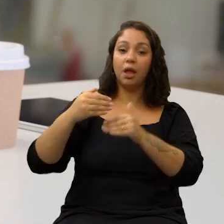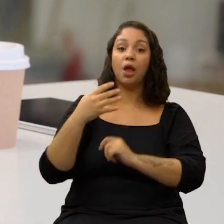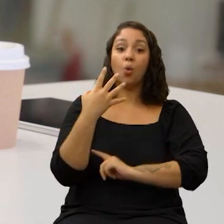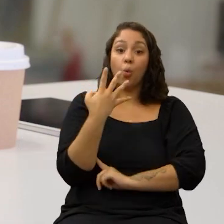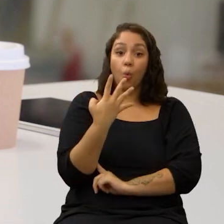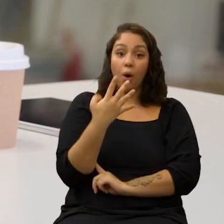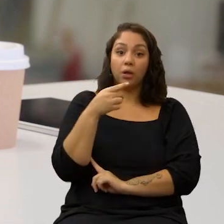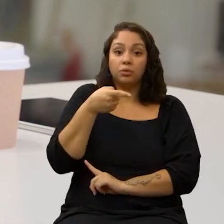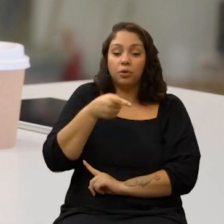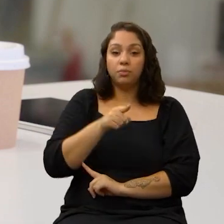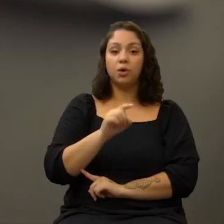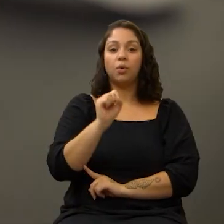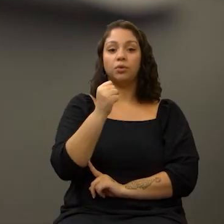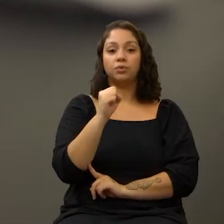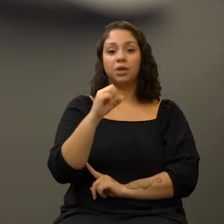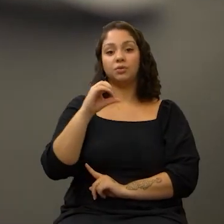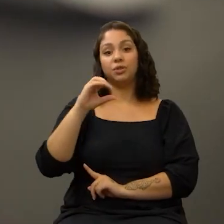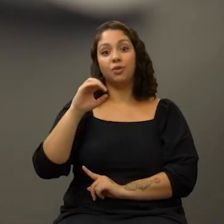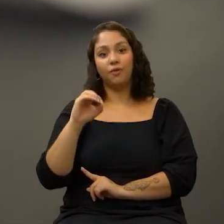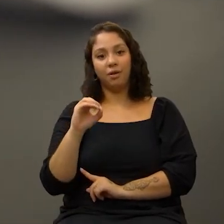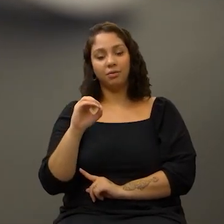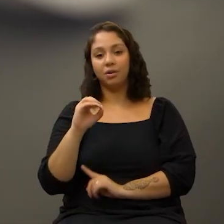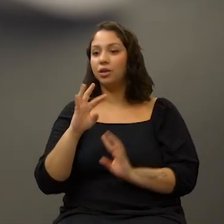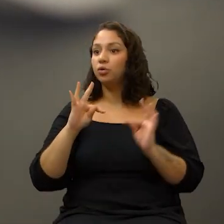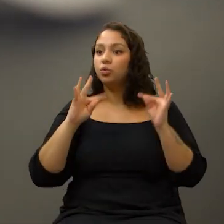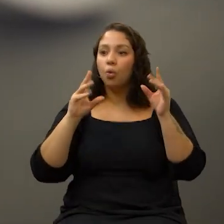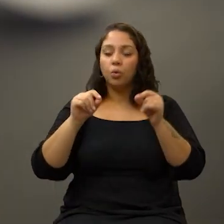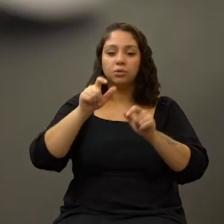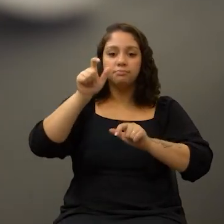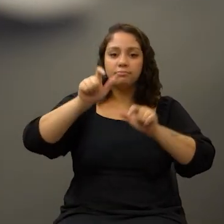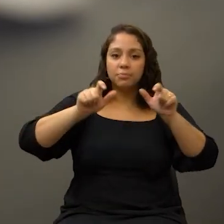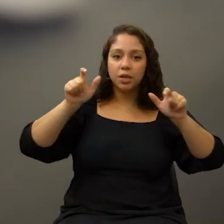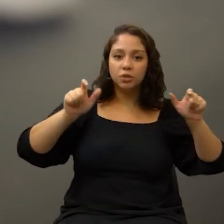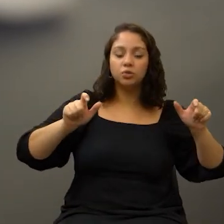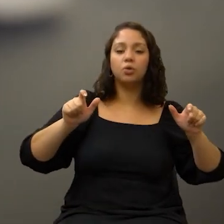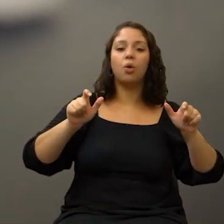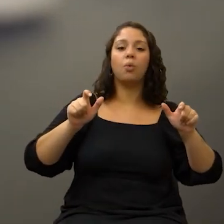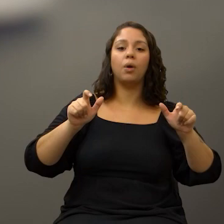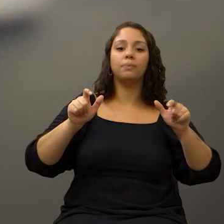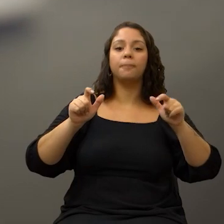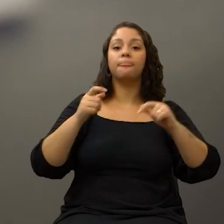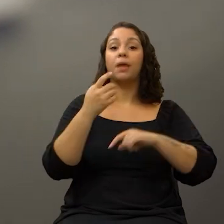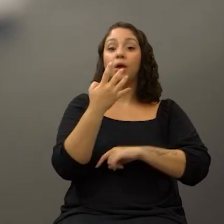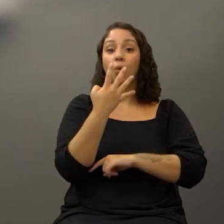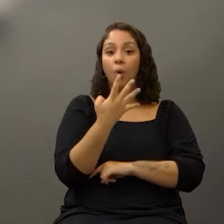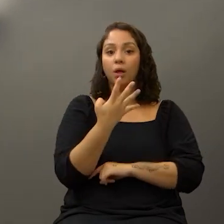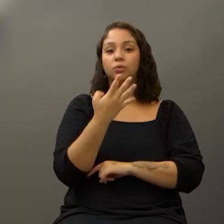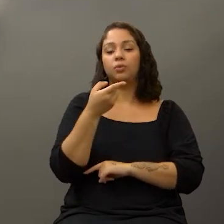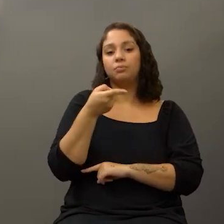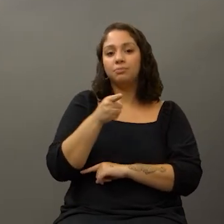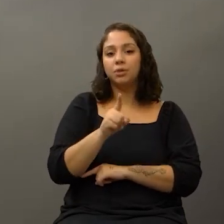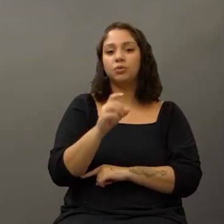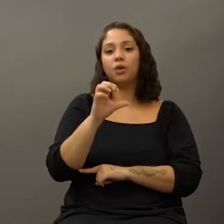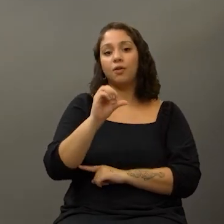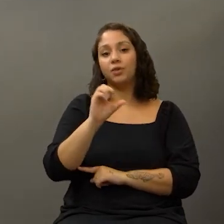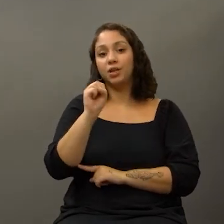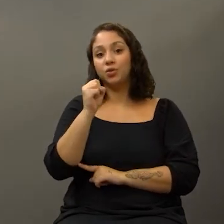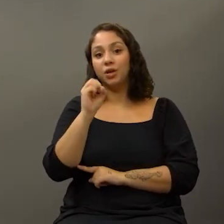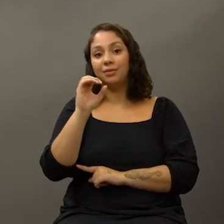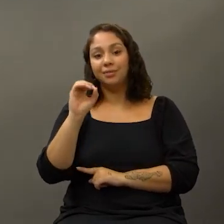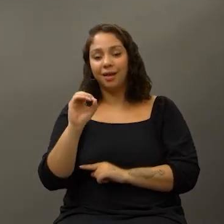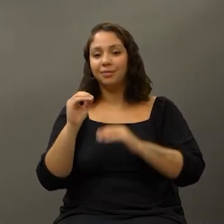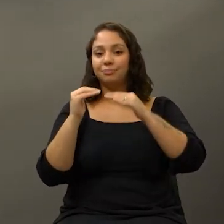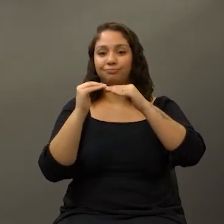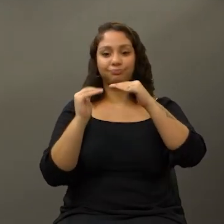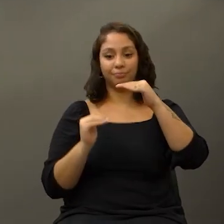de 4.890. Então, todas as pessoas que ganham abaixo de 4.980